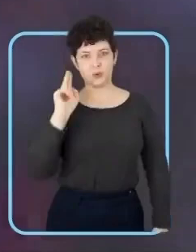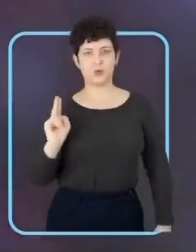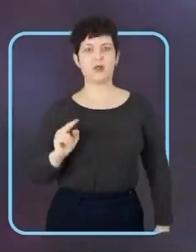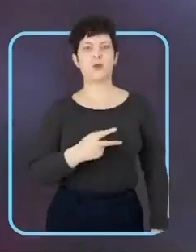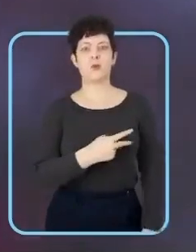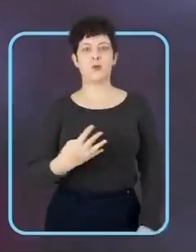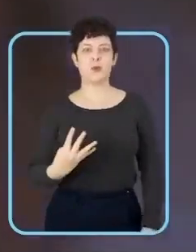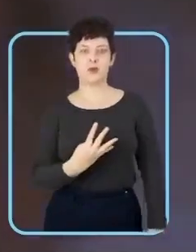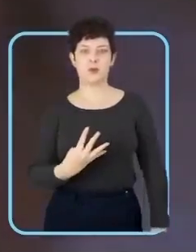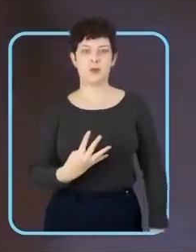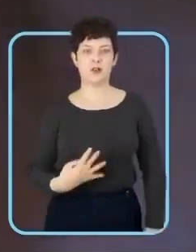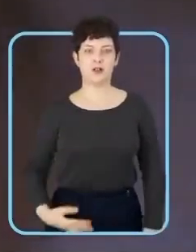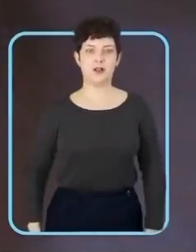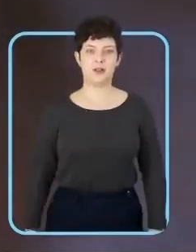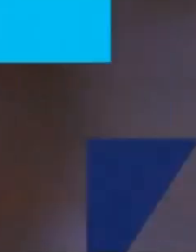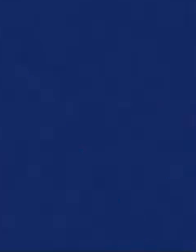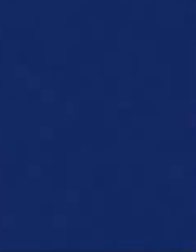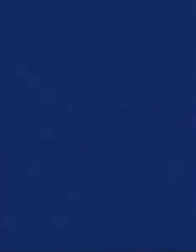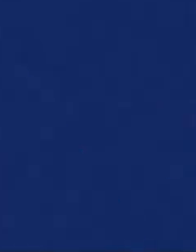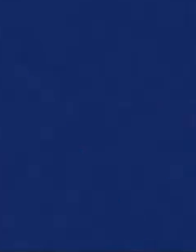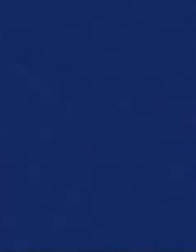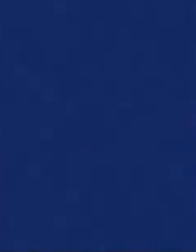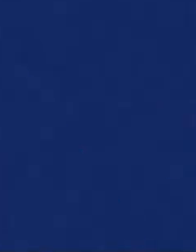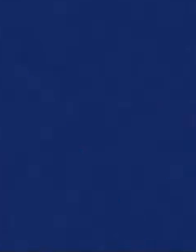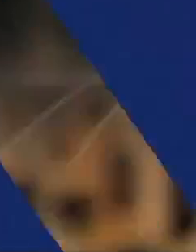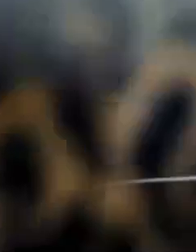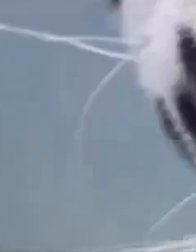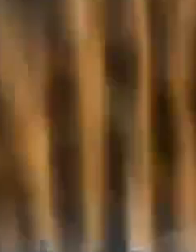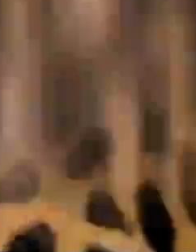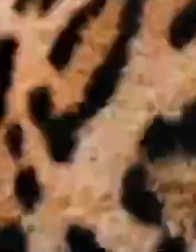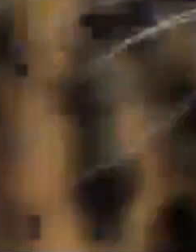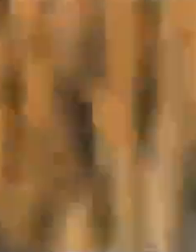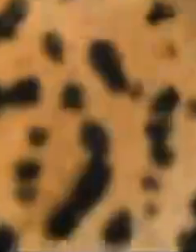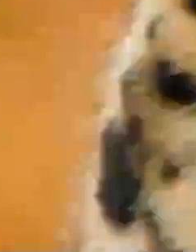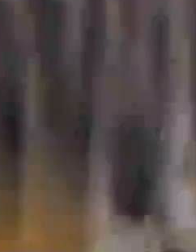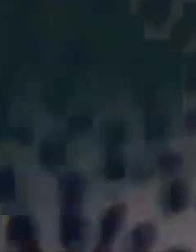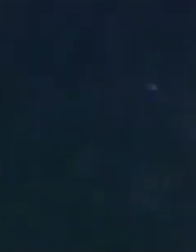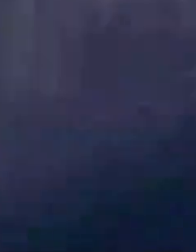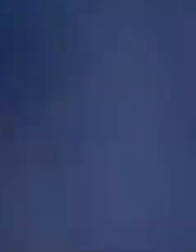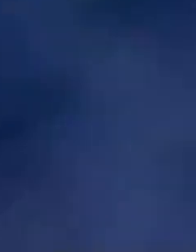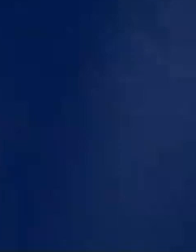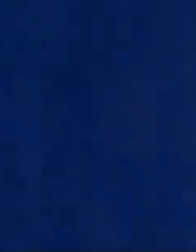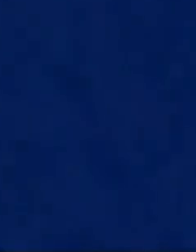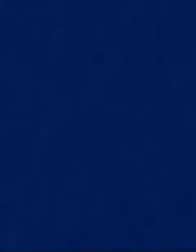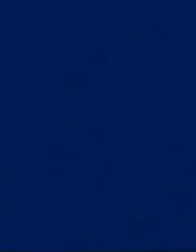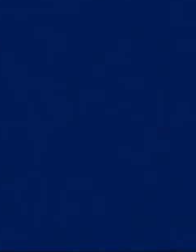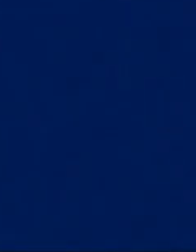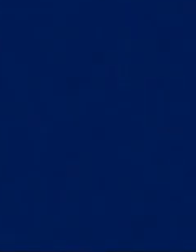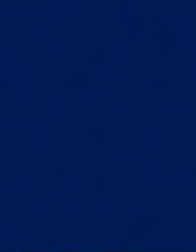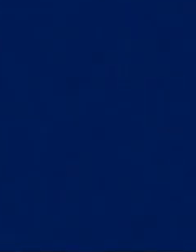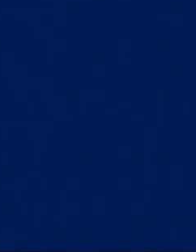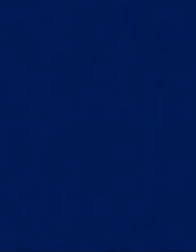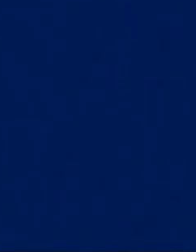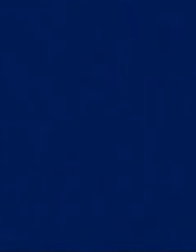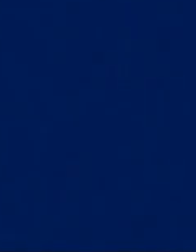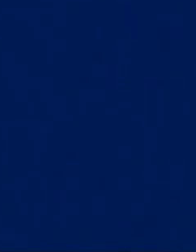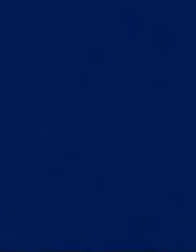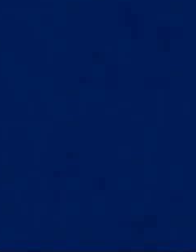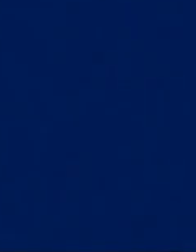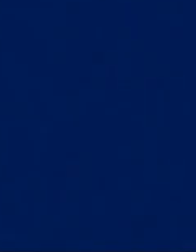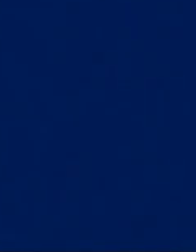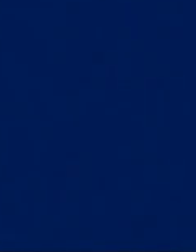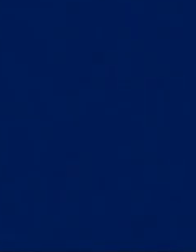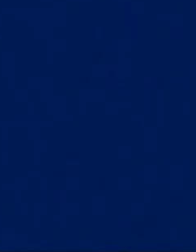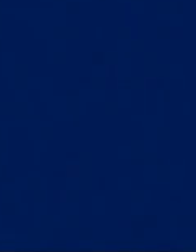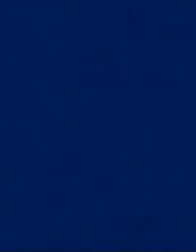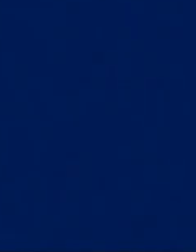verdade. Vote Soraya 44. 44! Vote Soraya 44. A força da